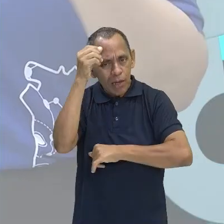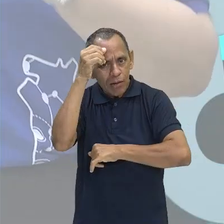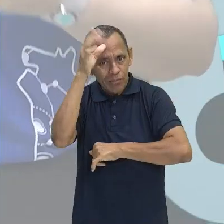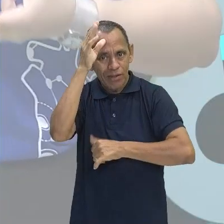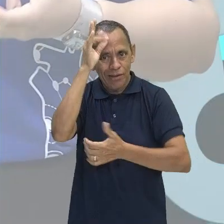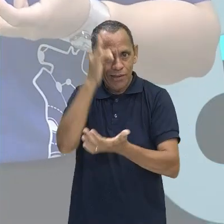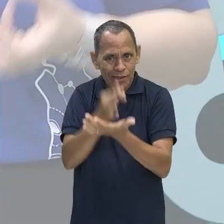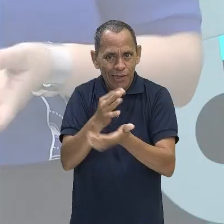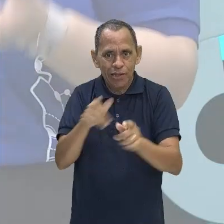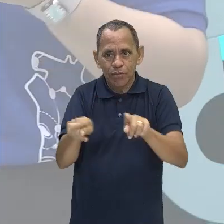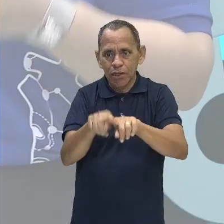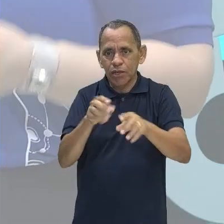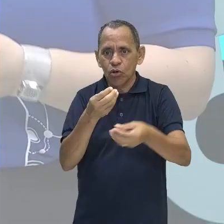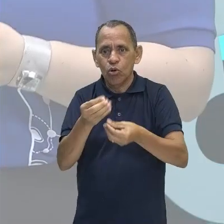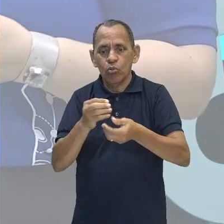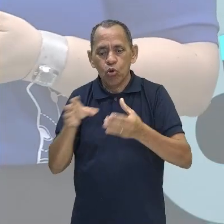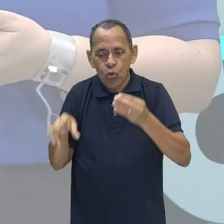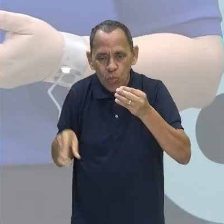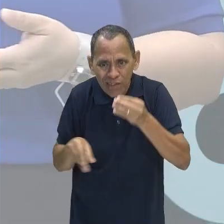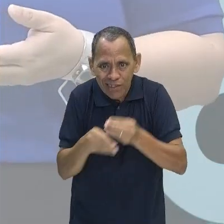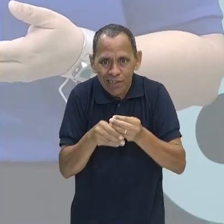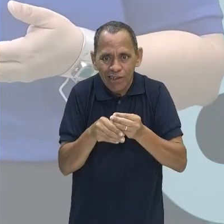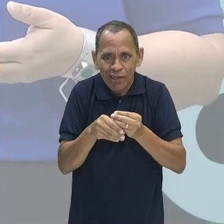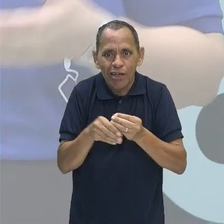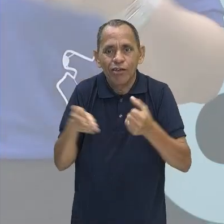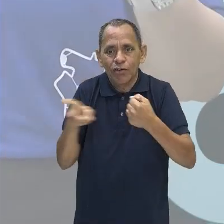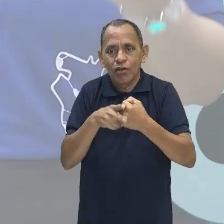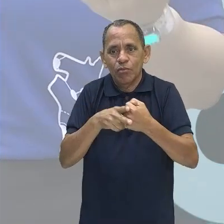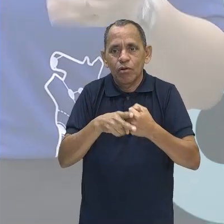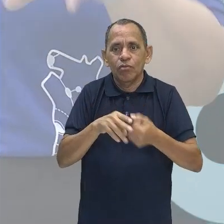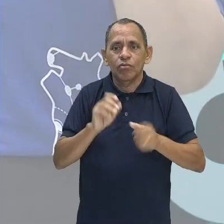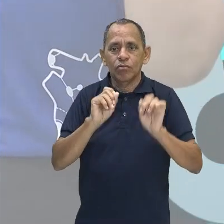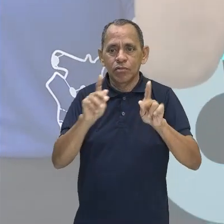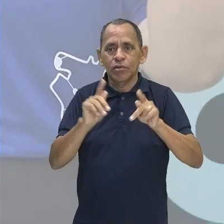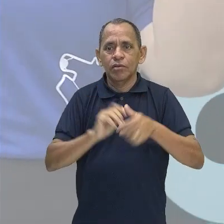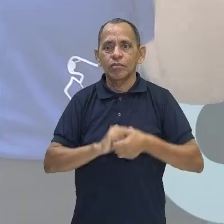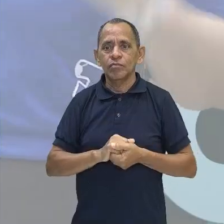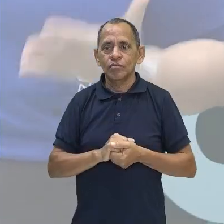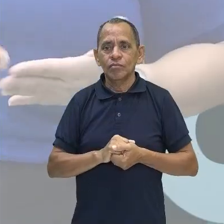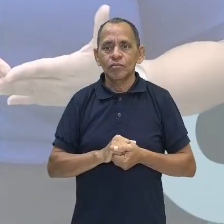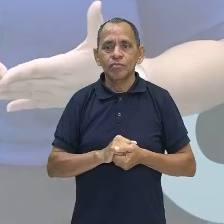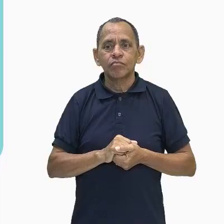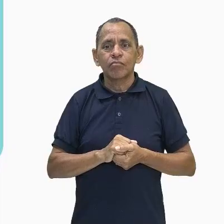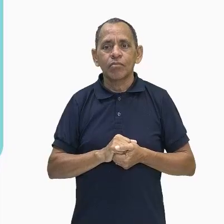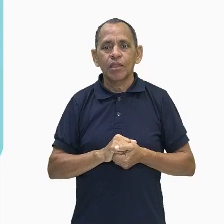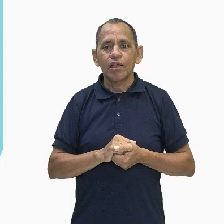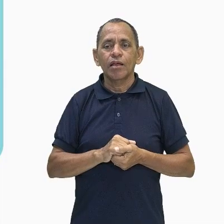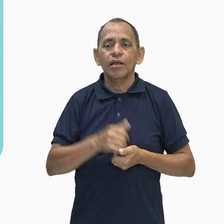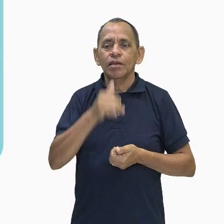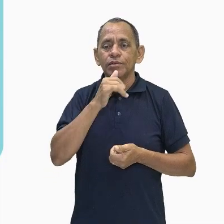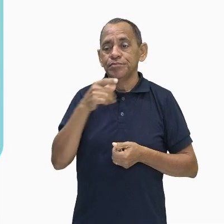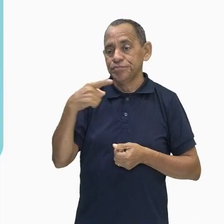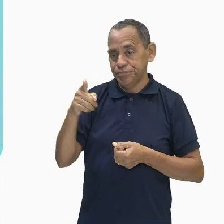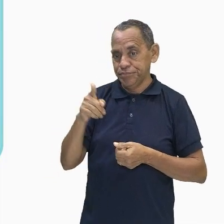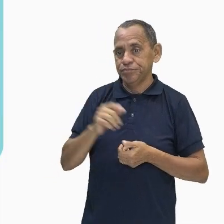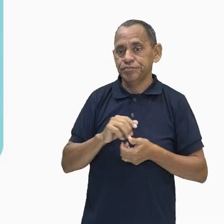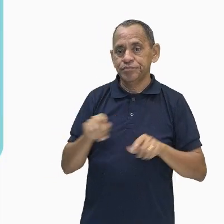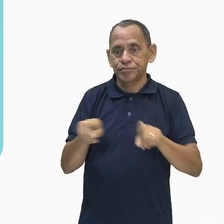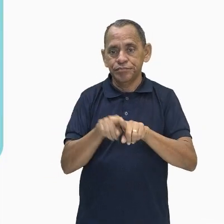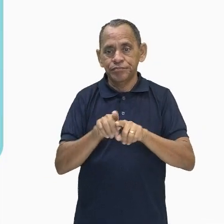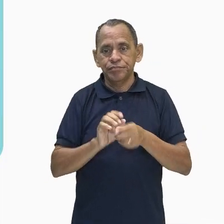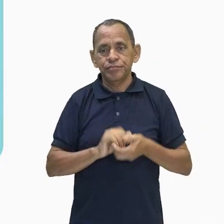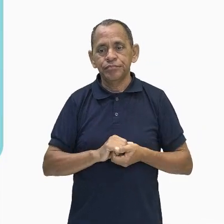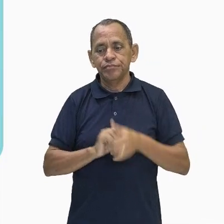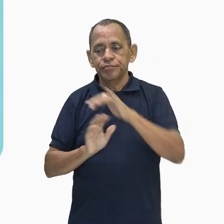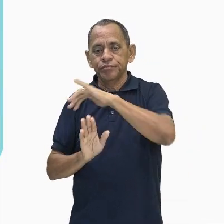completar aquilo que o verbal não me informa, certo? E aí, vamos a mais um exemplo, que é a questão